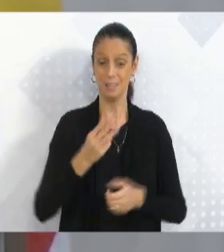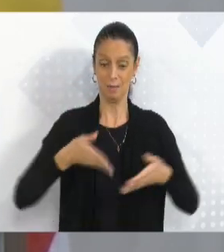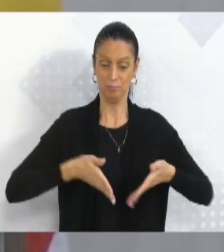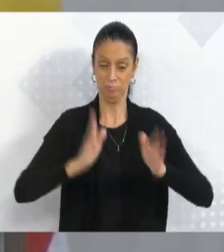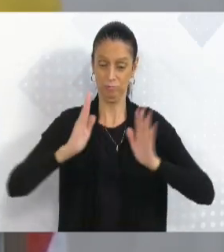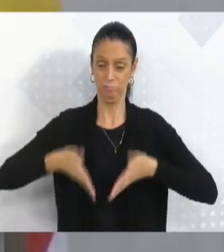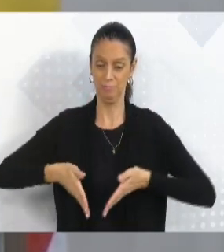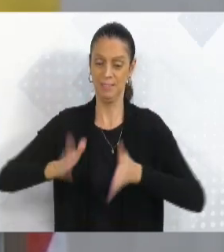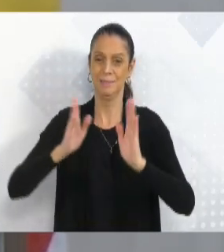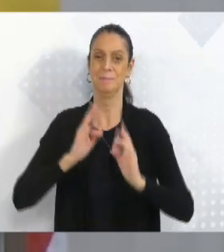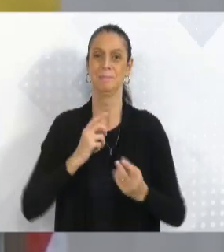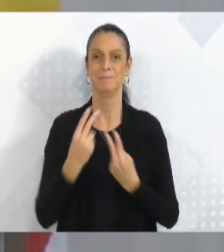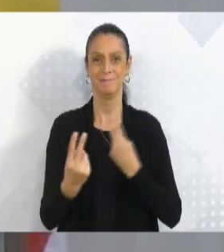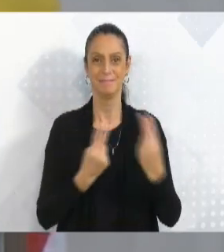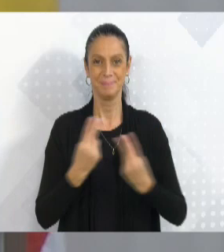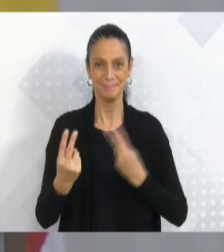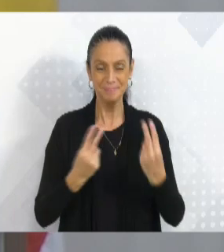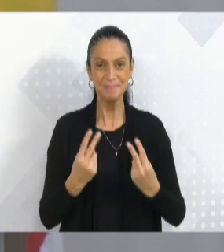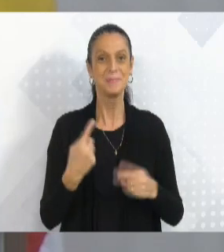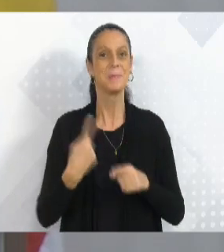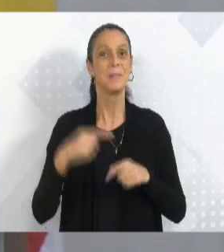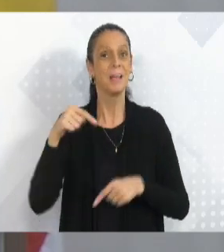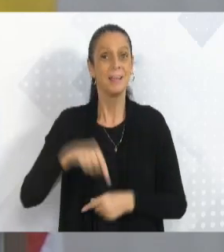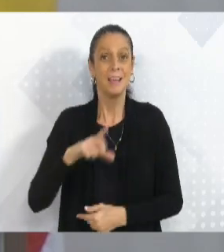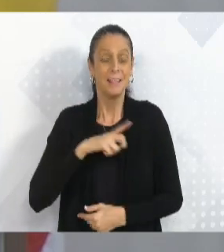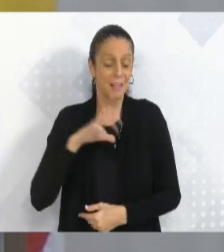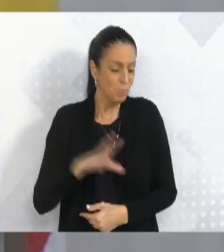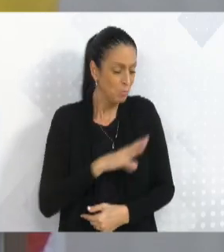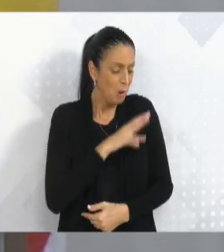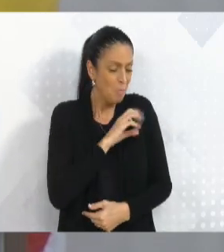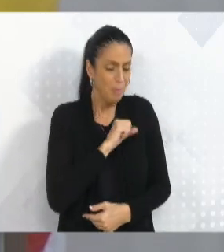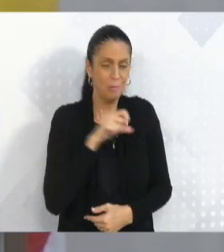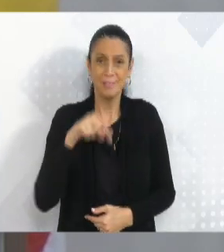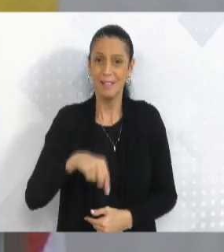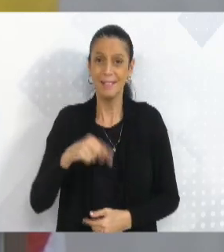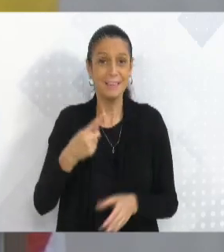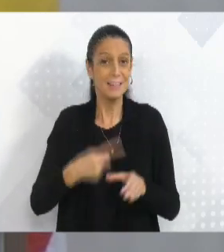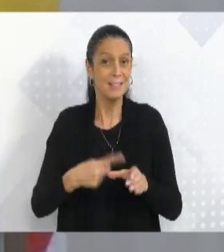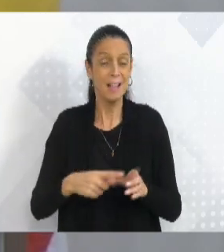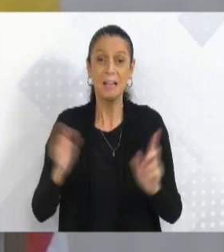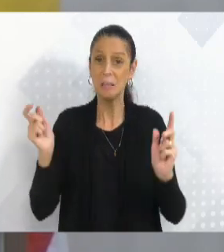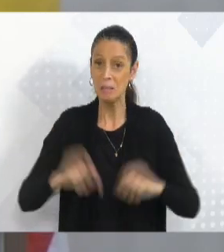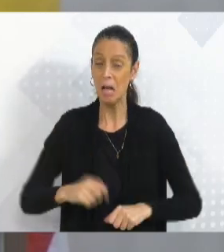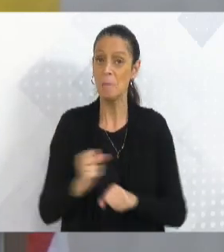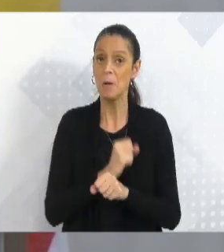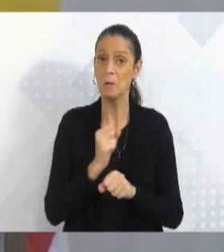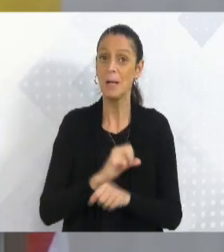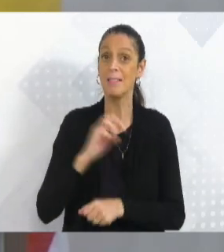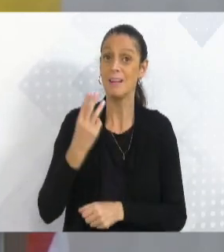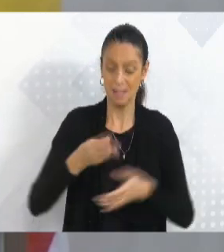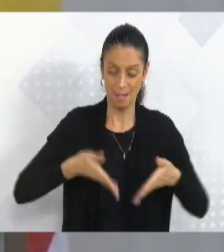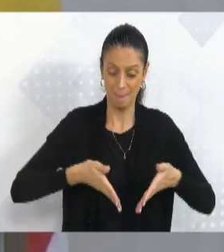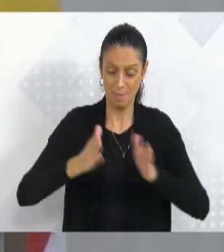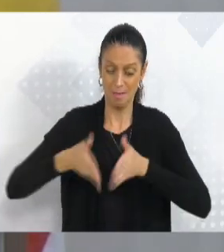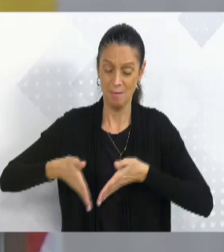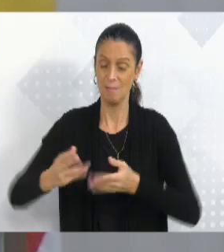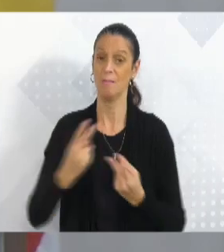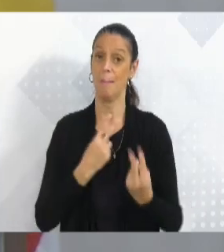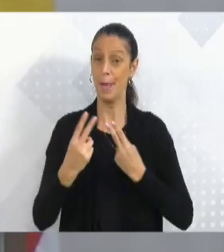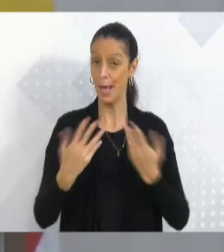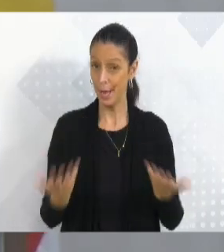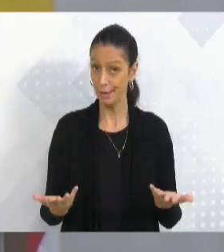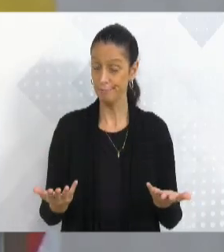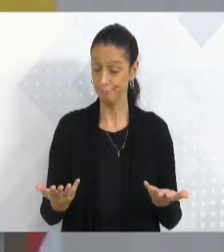porque tanto amor que está sendo despendeado aqui na cidade de Blumenau na nossa região dá para fazer a terceira pista já eu acredito que vai acontecer